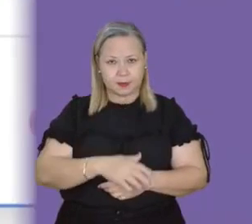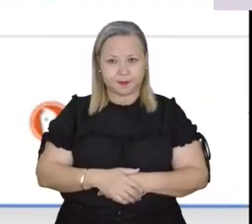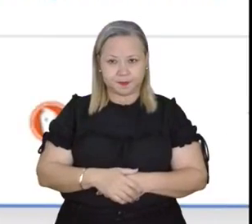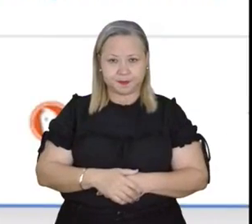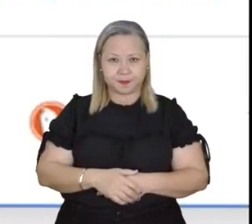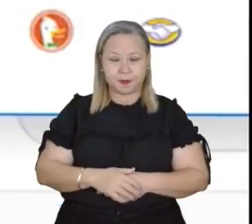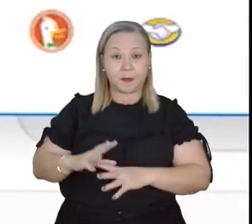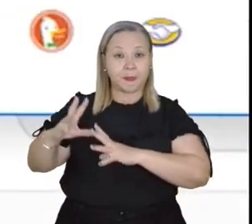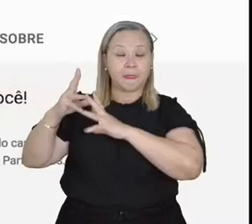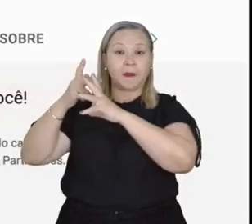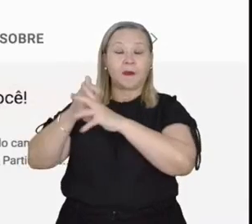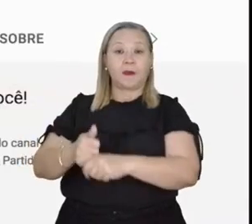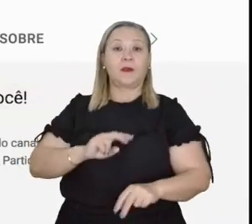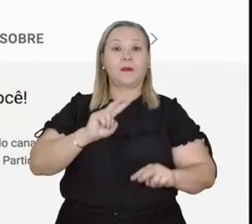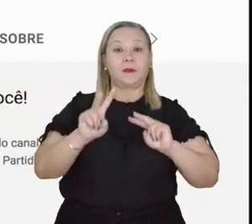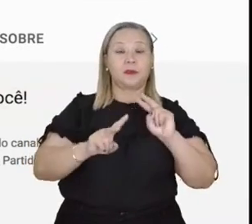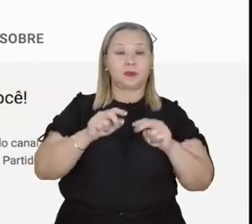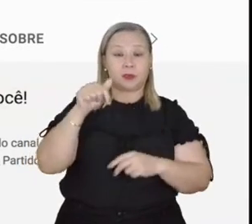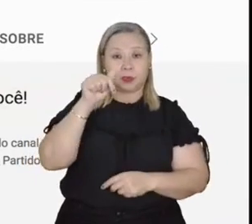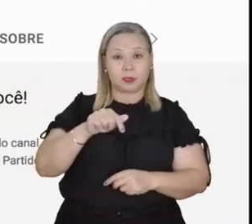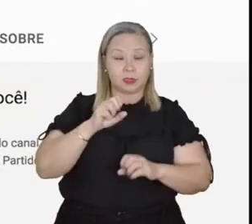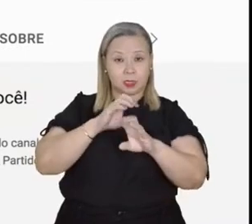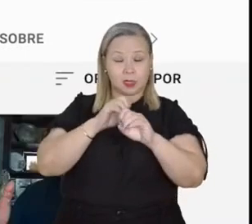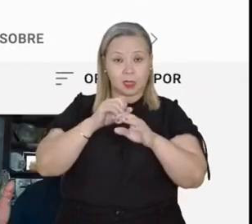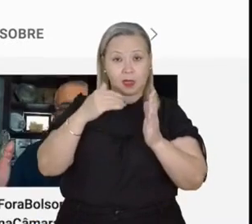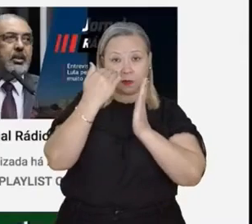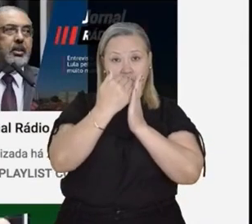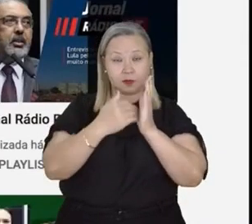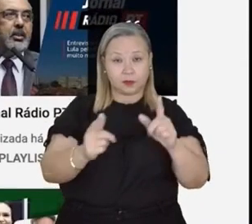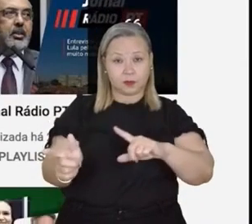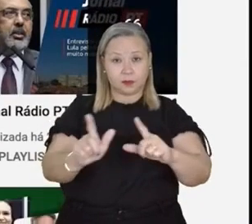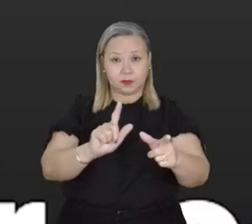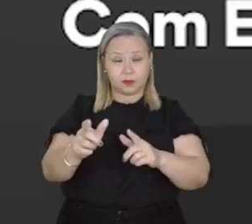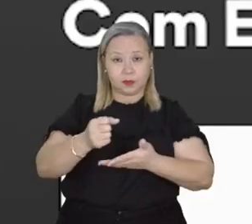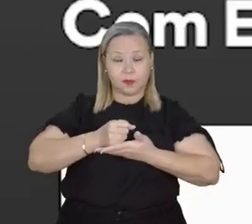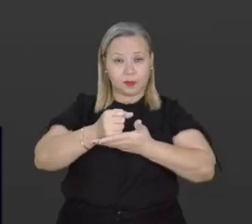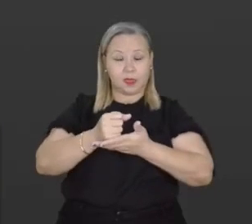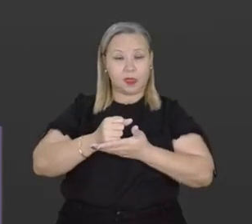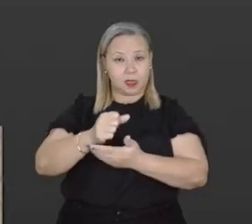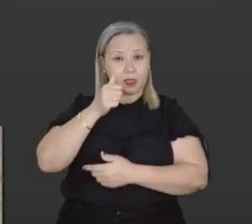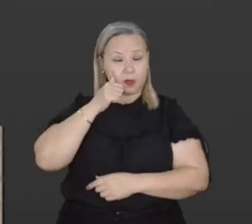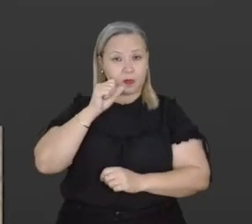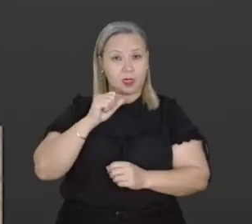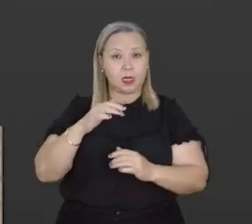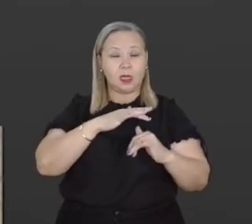Reveja esta e outras aulas da playlist TV Elas por Elas Formação no